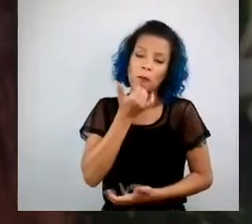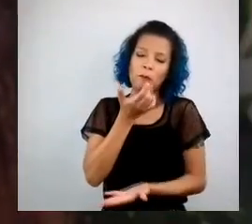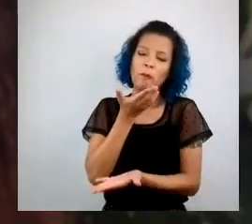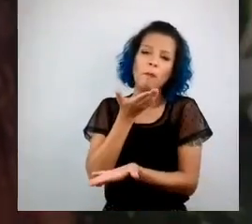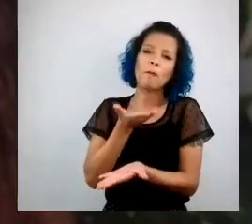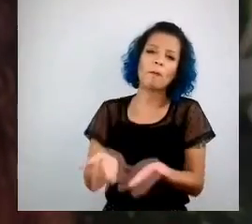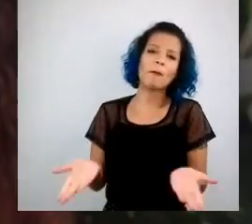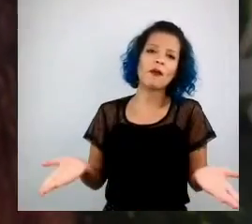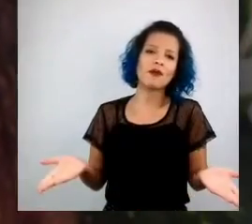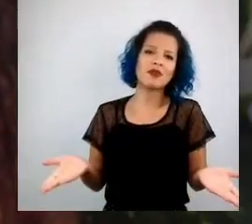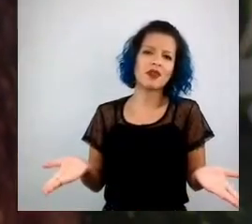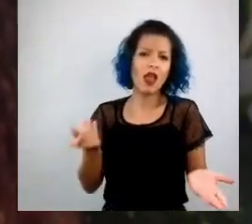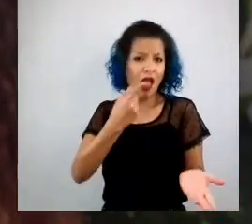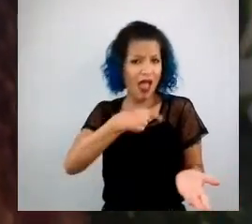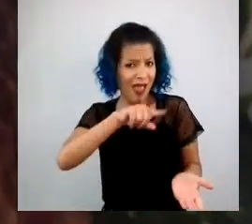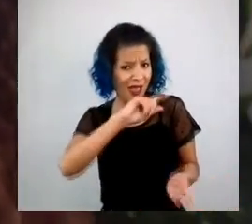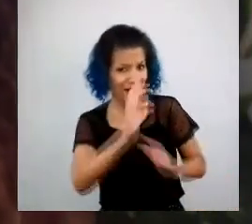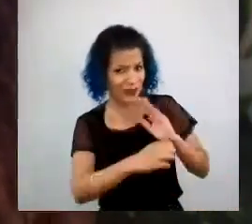perdendo dinheiro.